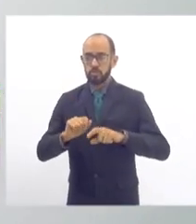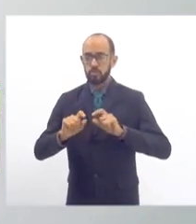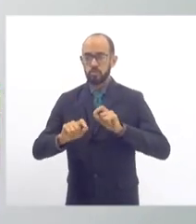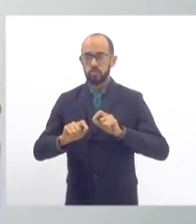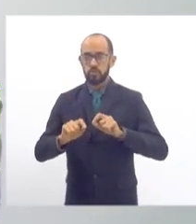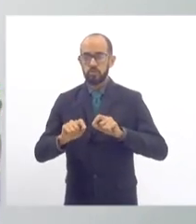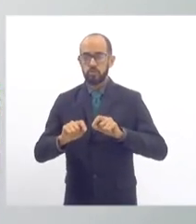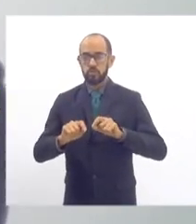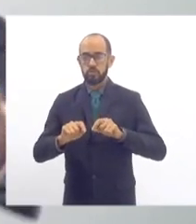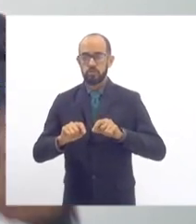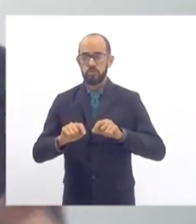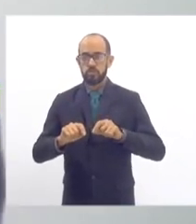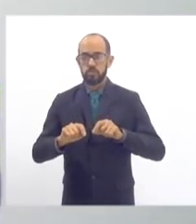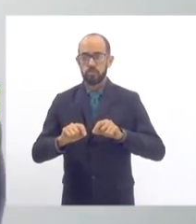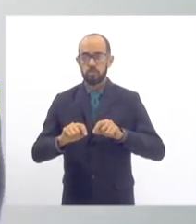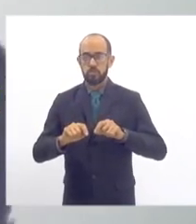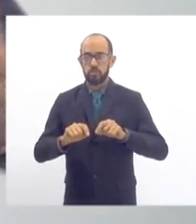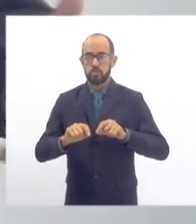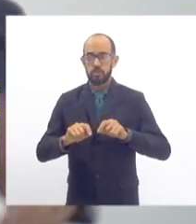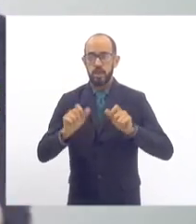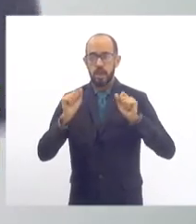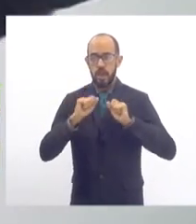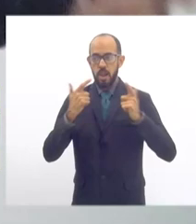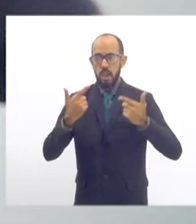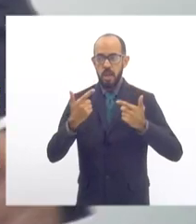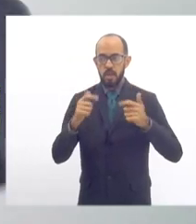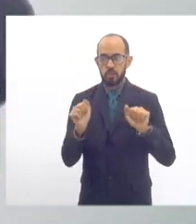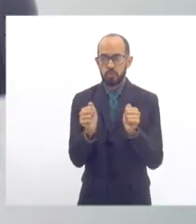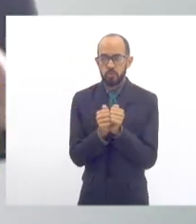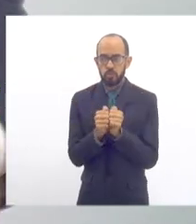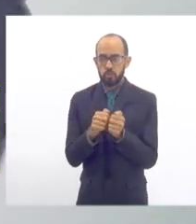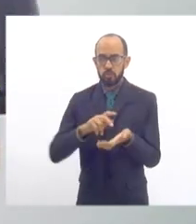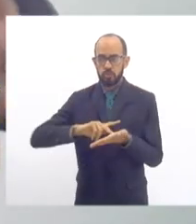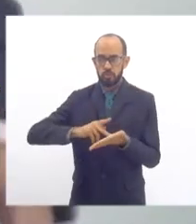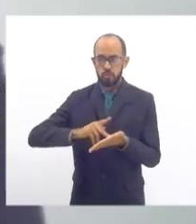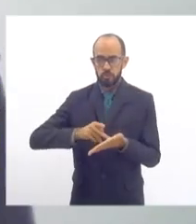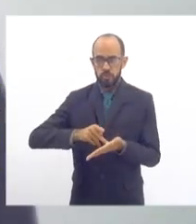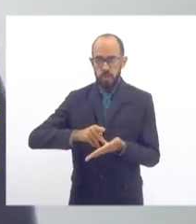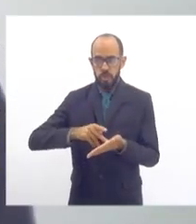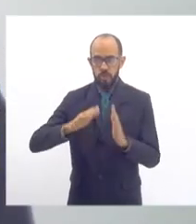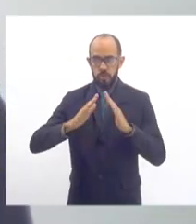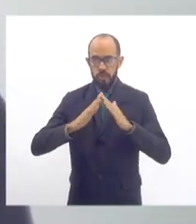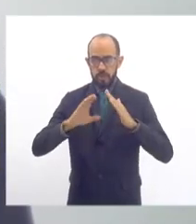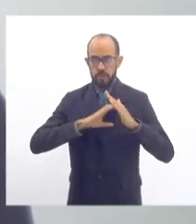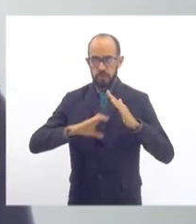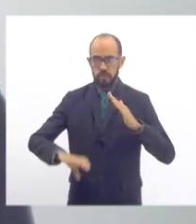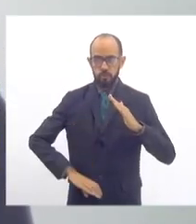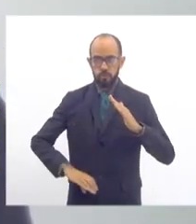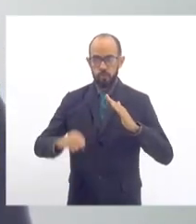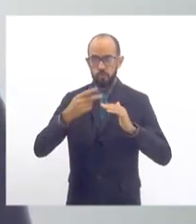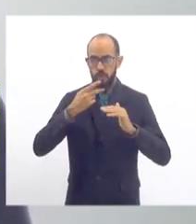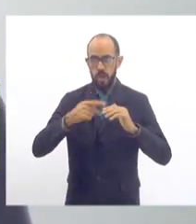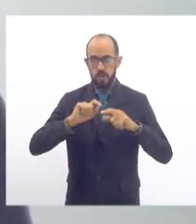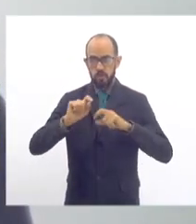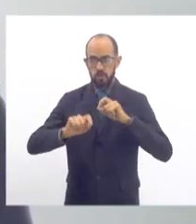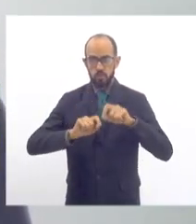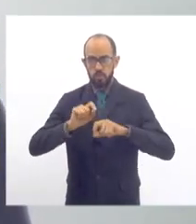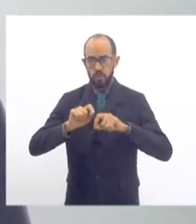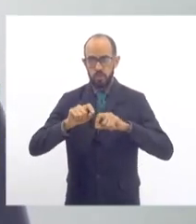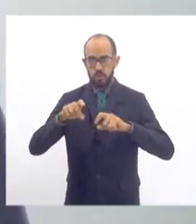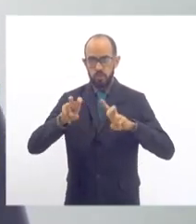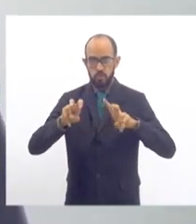precisa que o parlamento se debruce junto com o sindicato, junto com o Detran, junto com a Casa Civil, sobre a questão